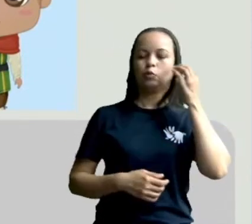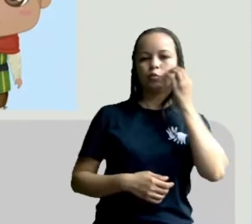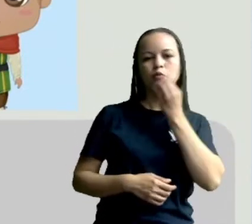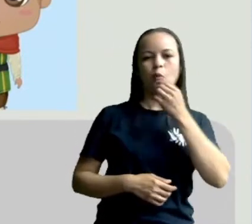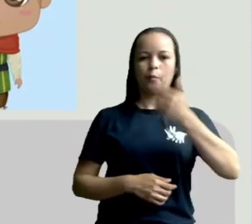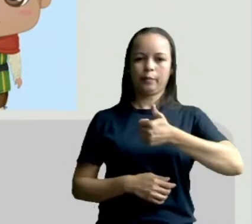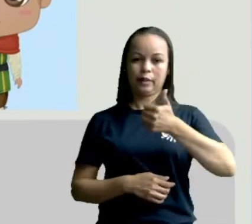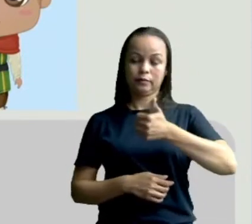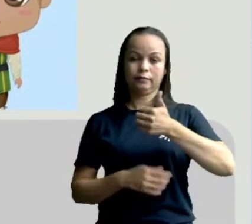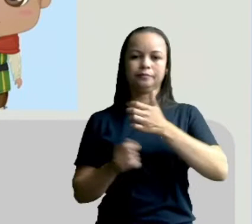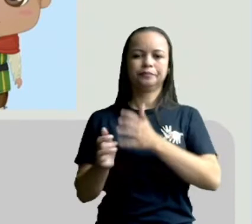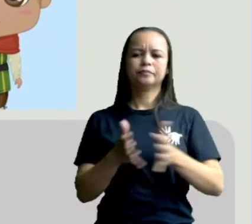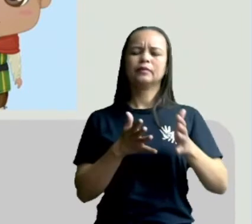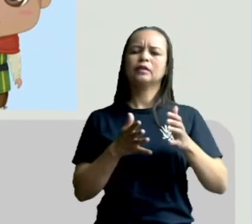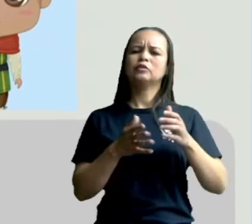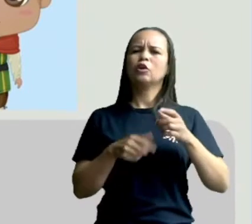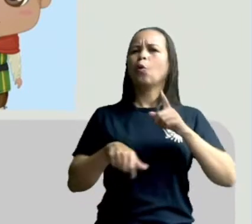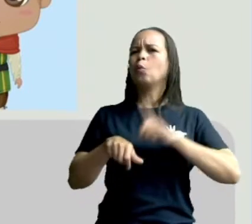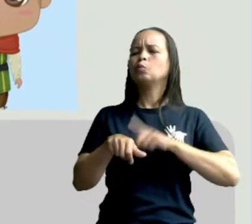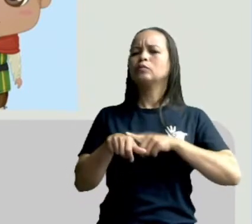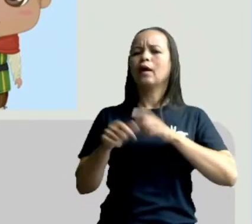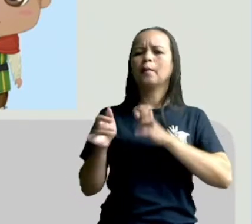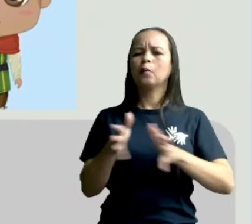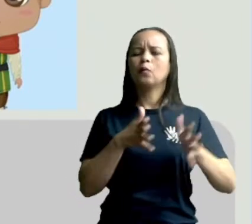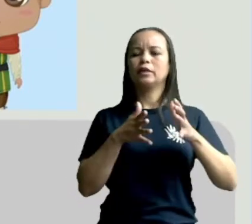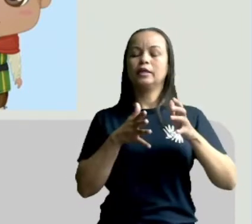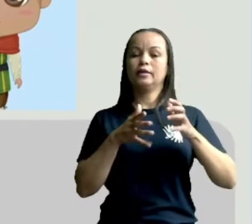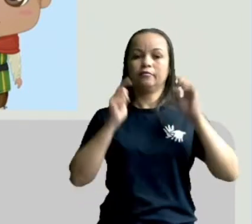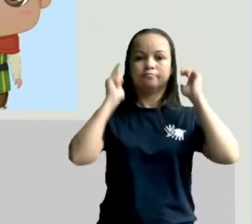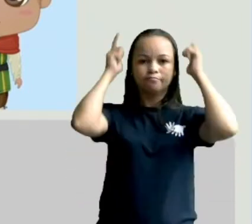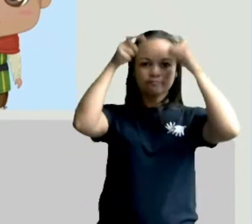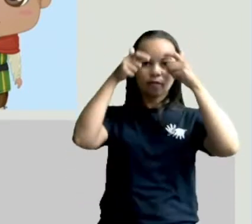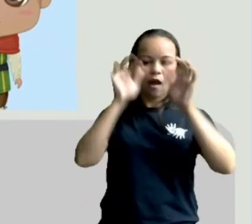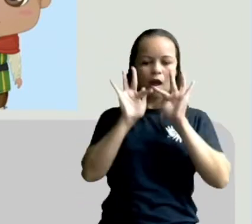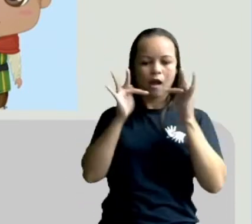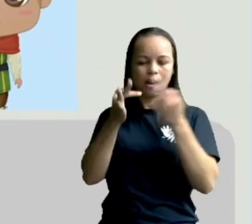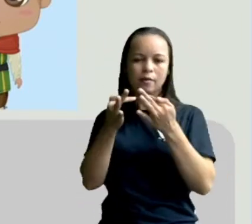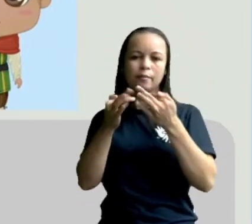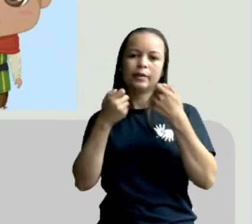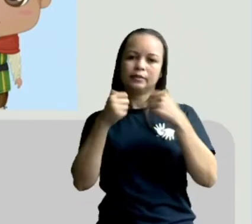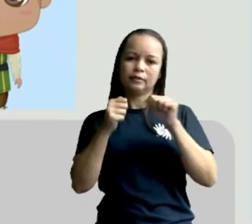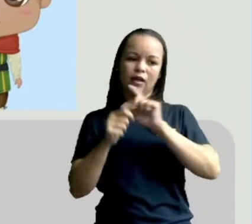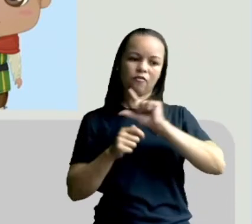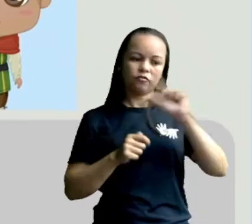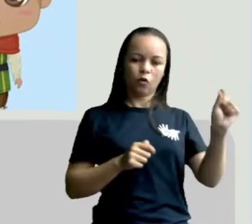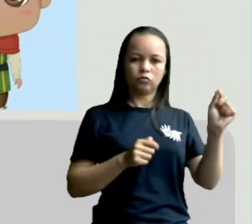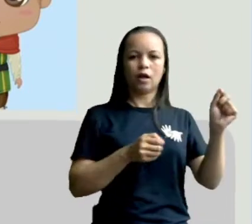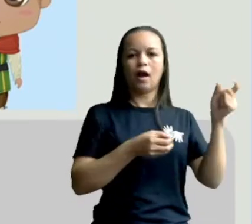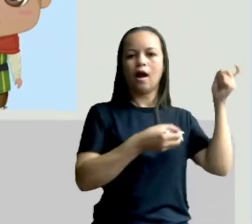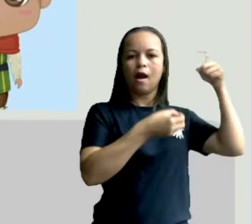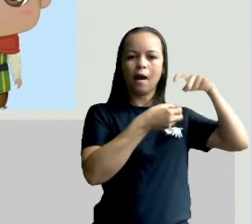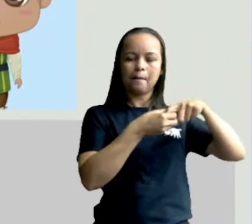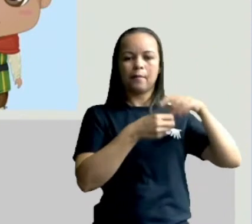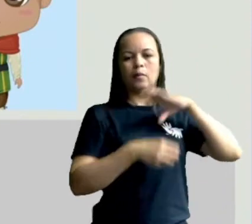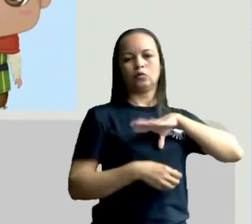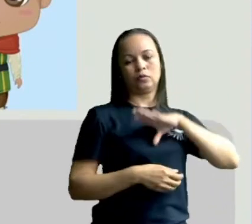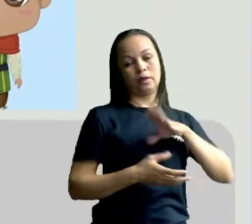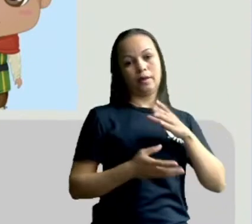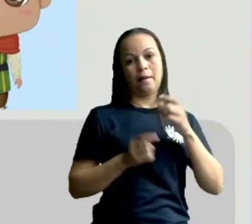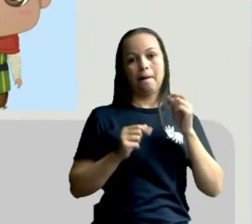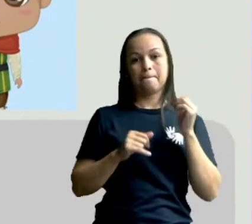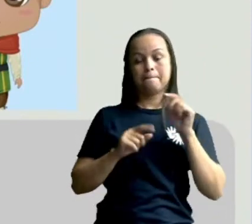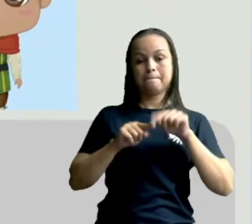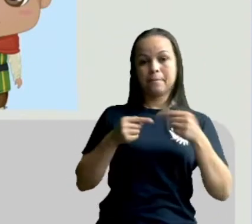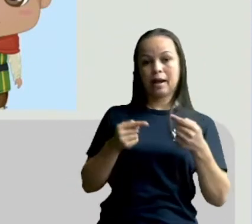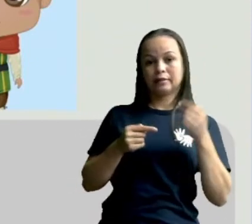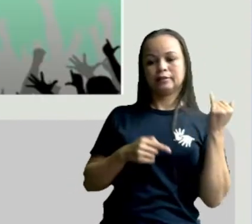época que o rei, a família real, precisou voltar para Portugal, certo? E o rei disse a Dom Pedro, você vai voltar comigo. Mas Dom